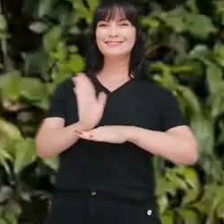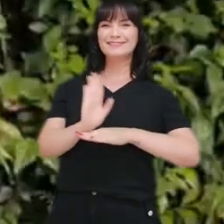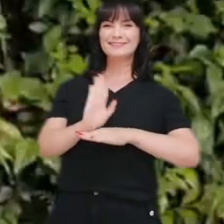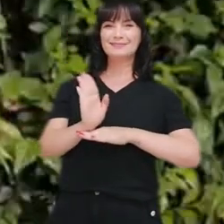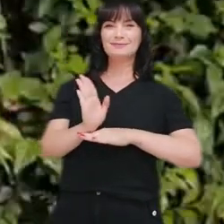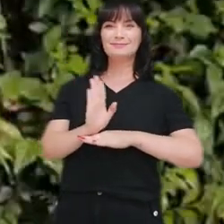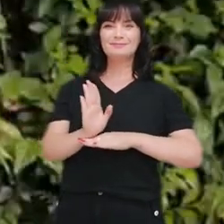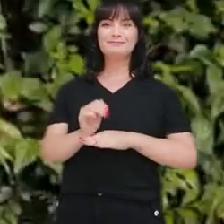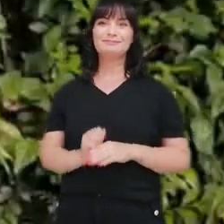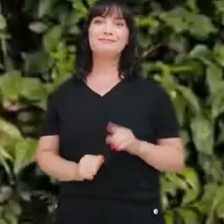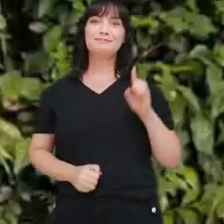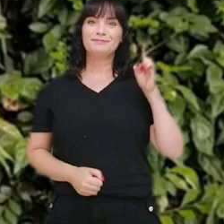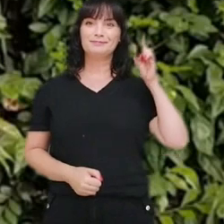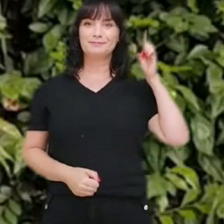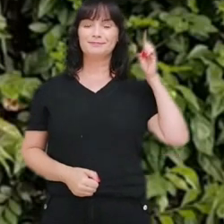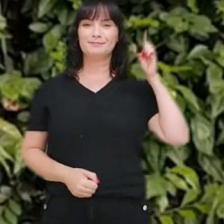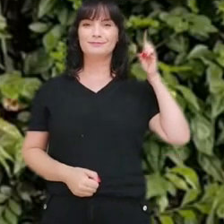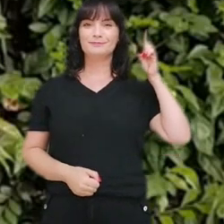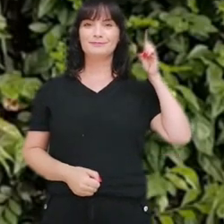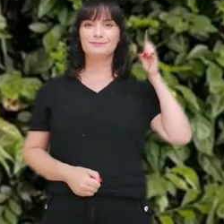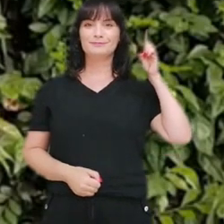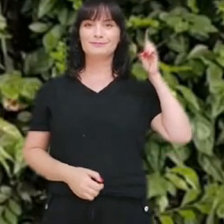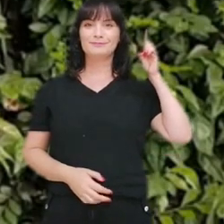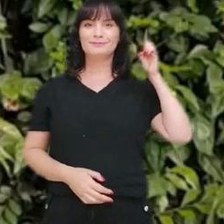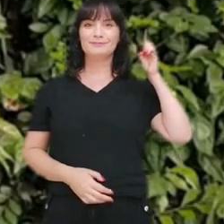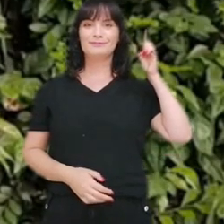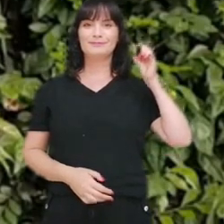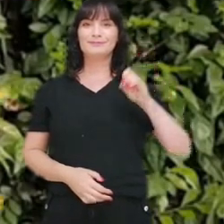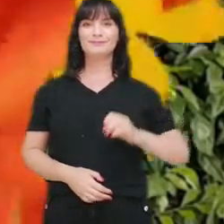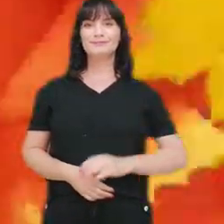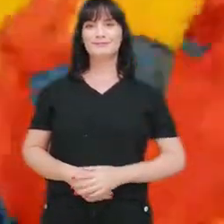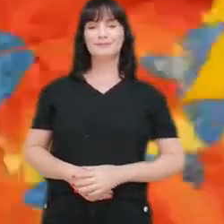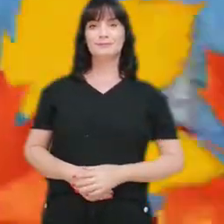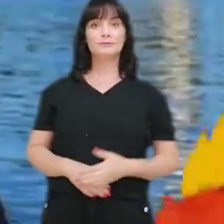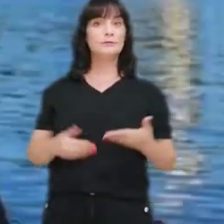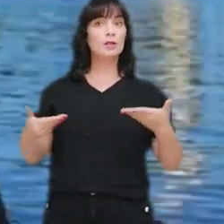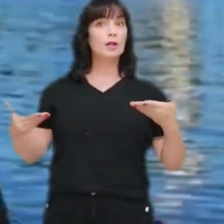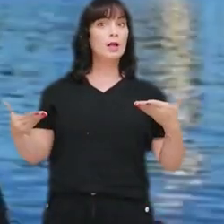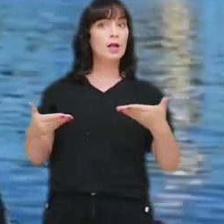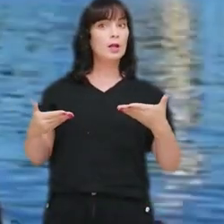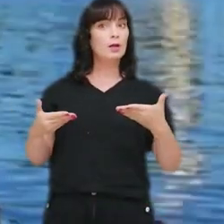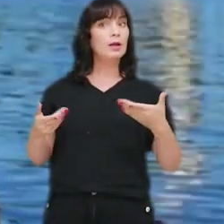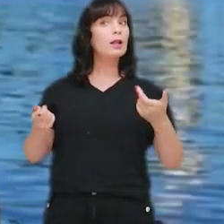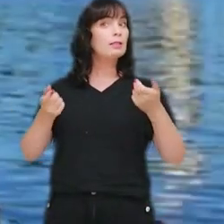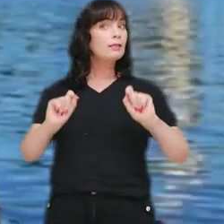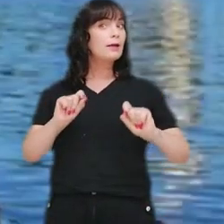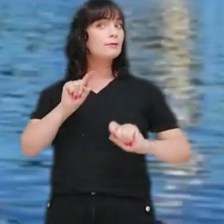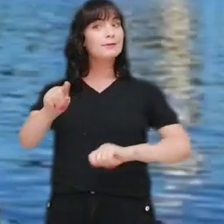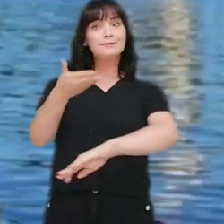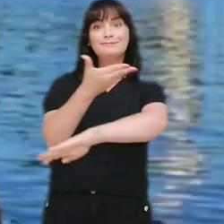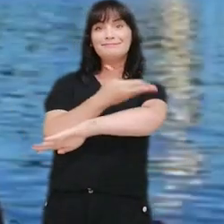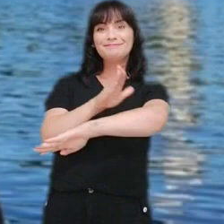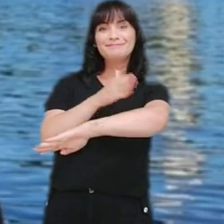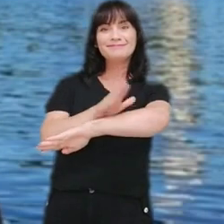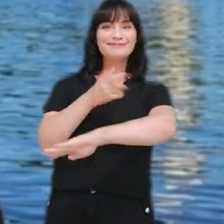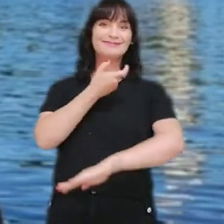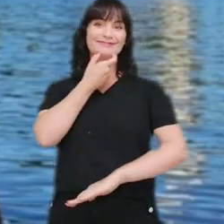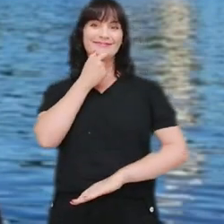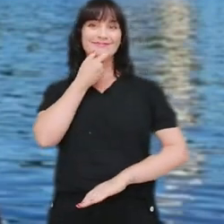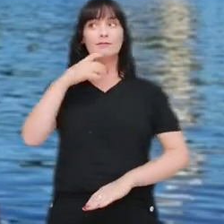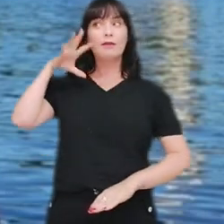bye, teacher. Bye bye, my friend. Agora você pode praticar inglês com